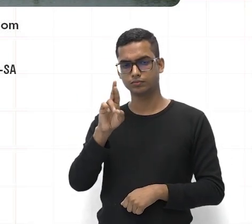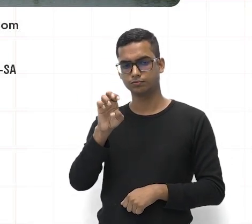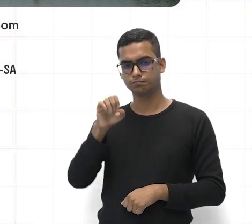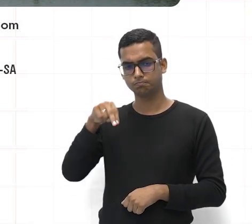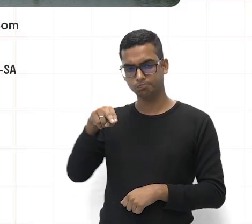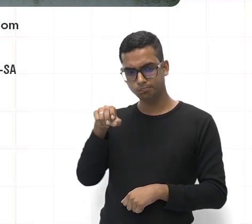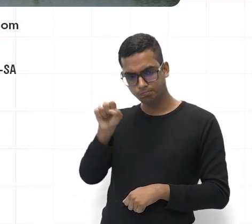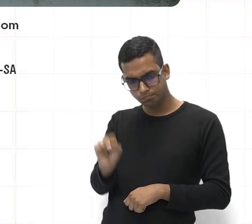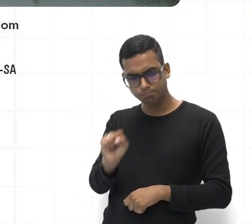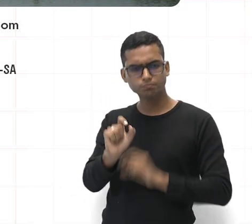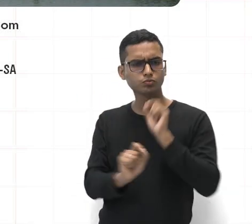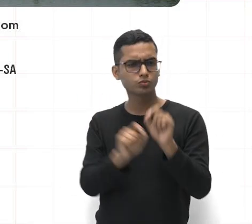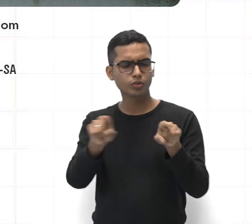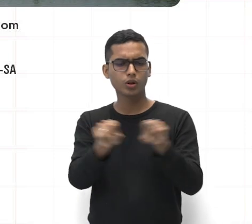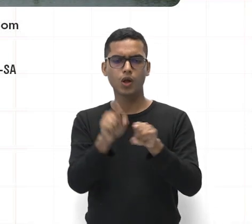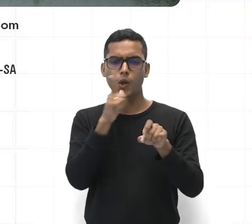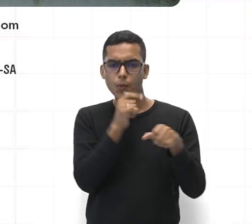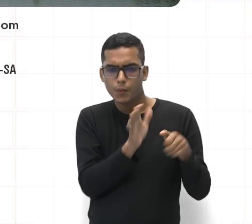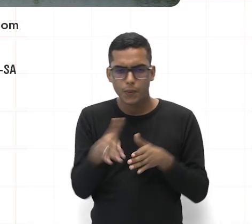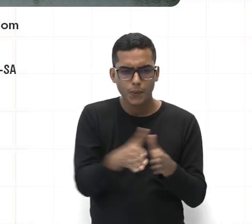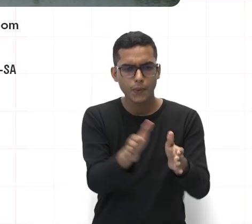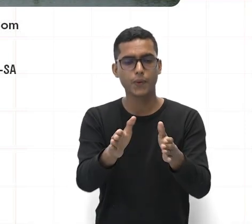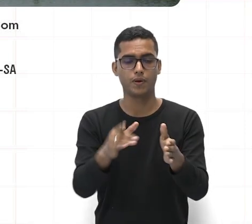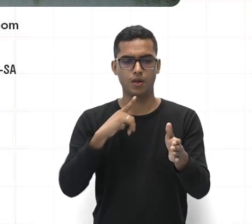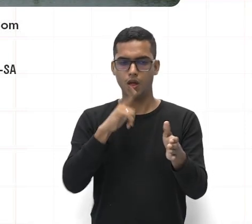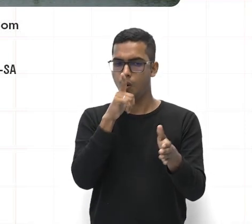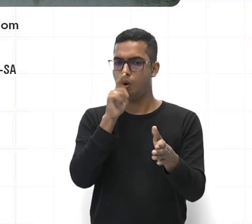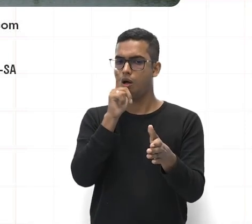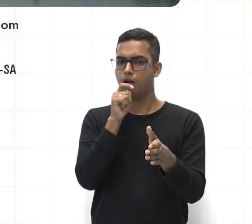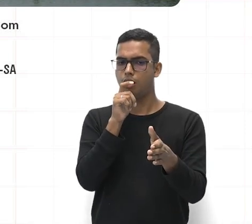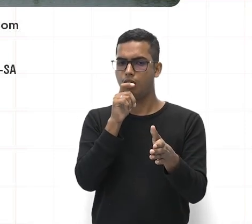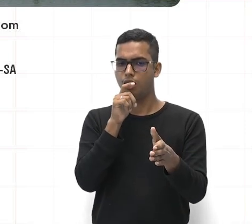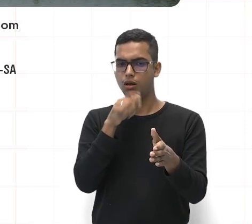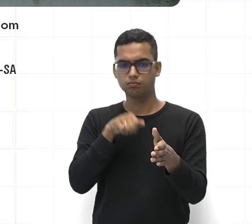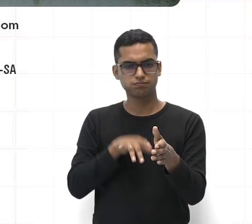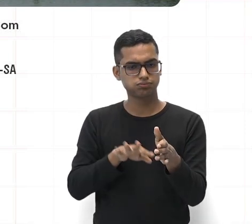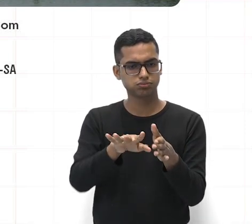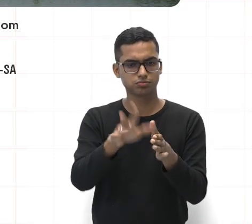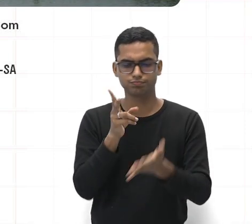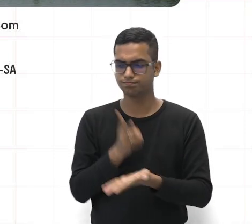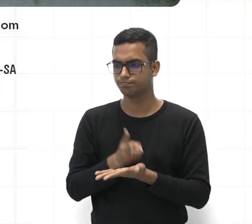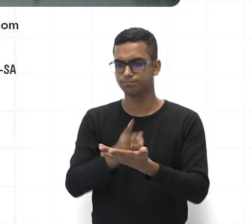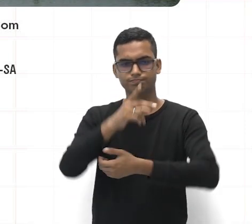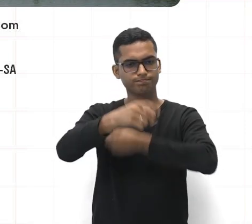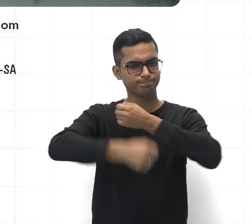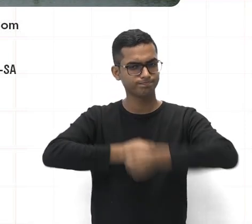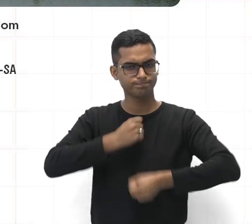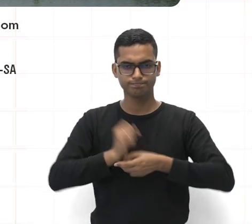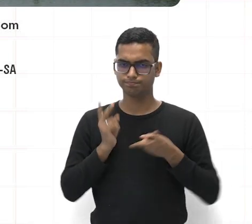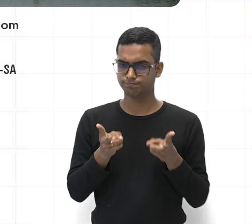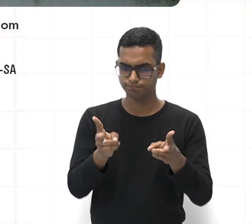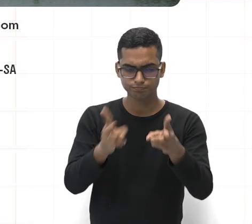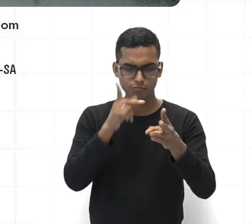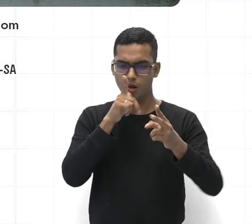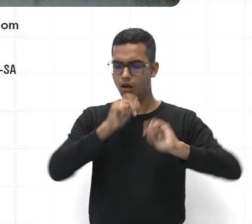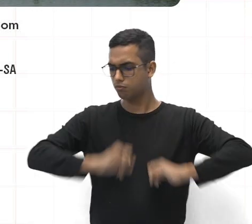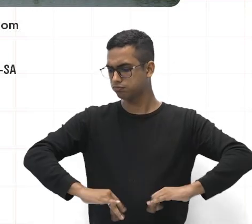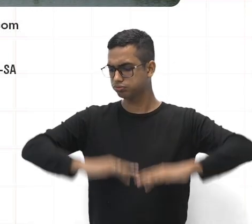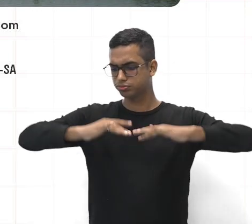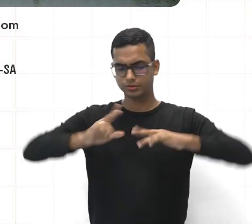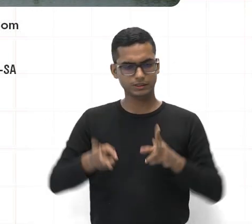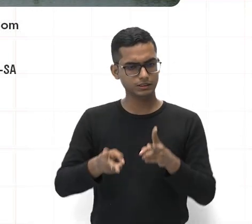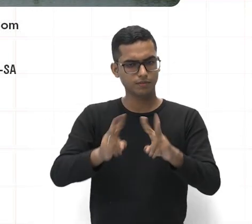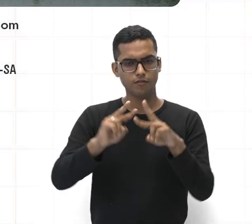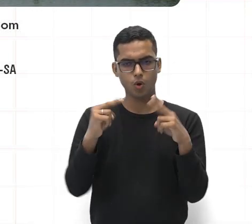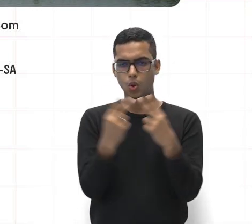rios perenes são aqueles rios que permanecem com água o tempo, o ano todo, né? Então eles estão sempre ali com um